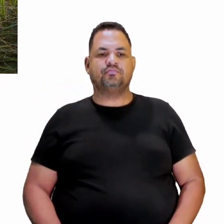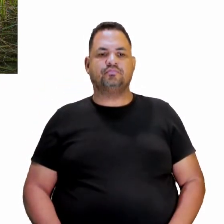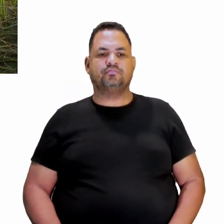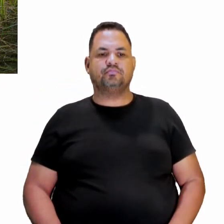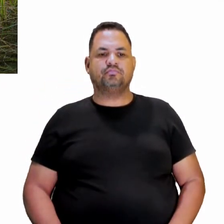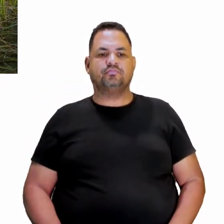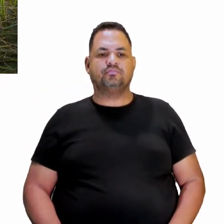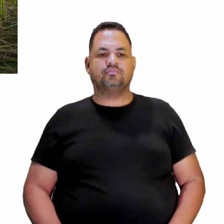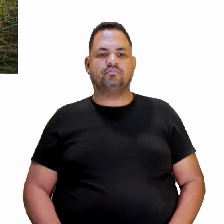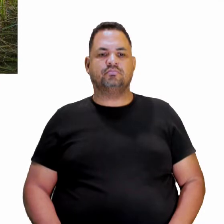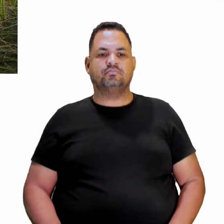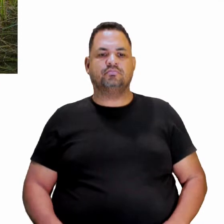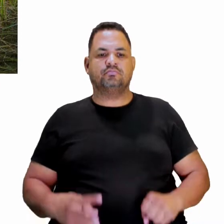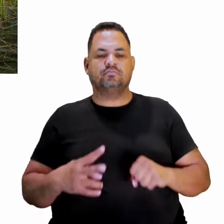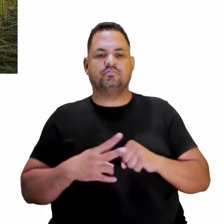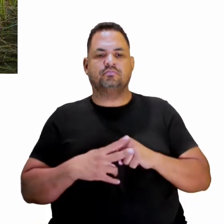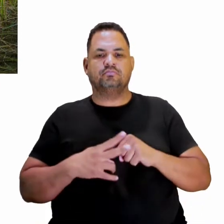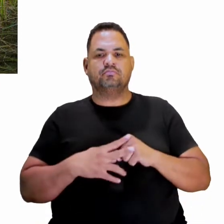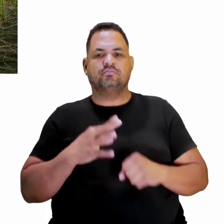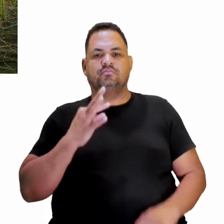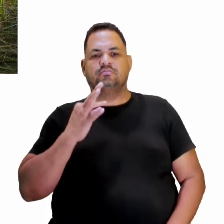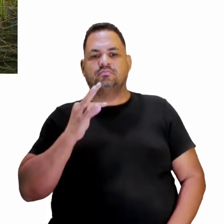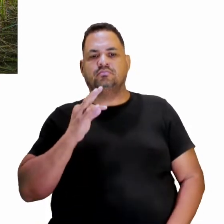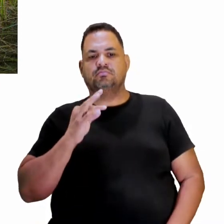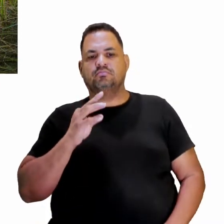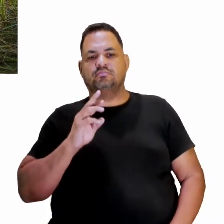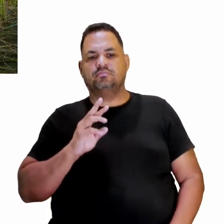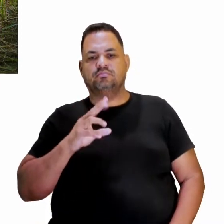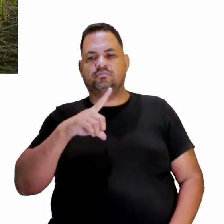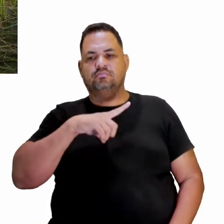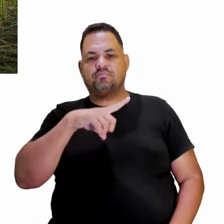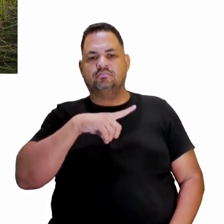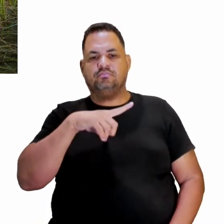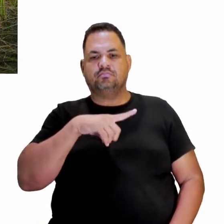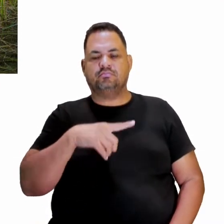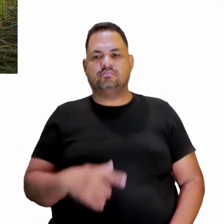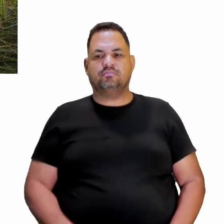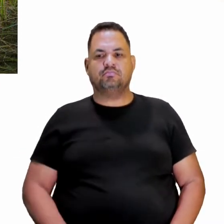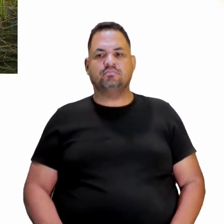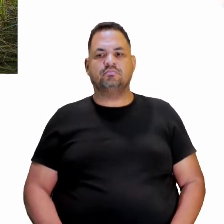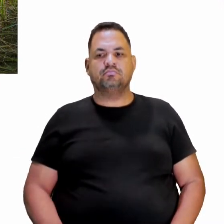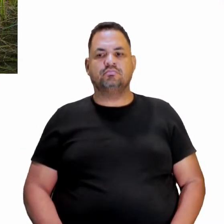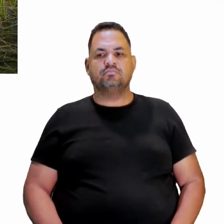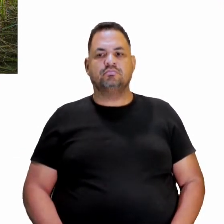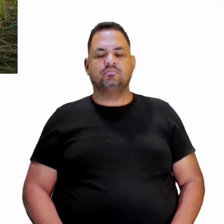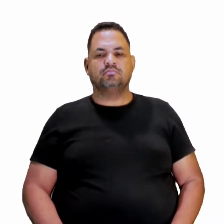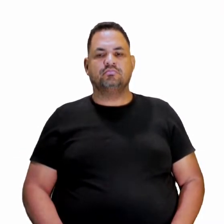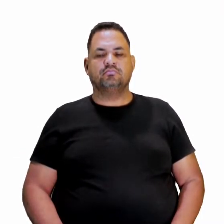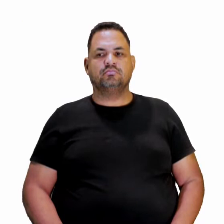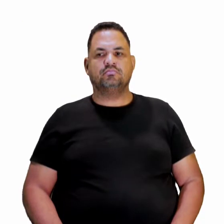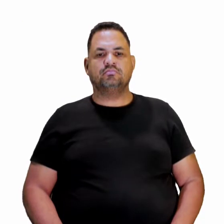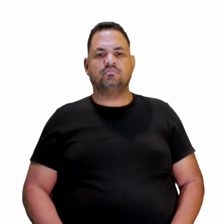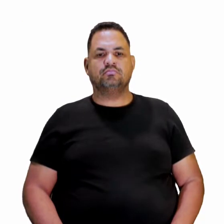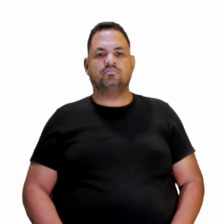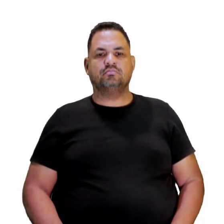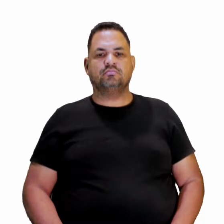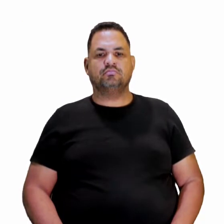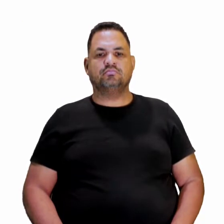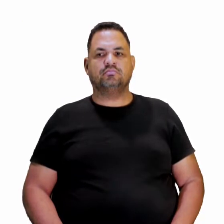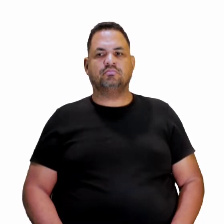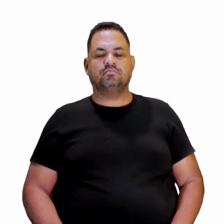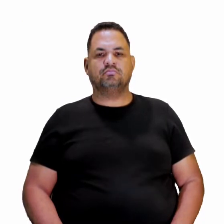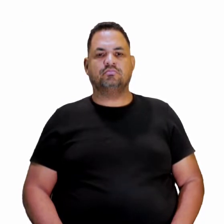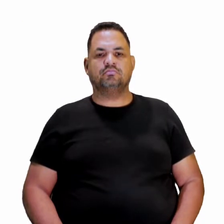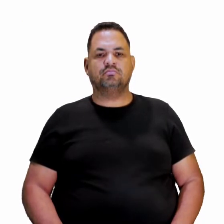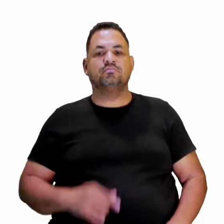verbo ter. Nós tivemos um piquenique, picnic. Did you work last